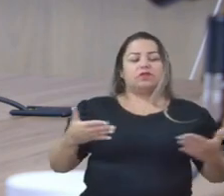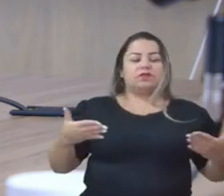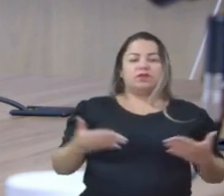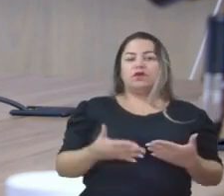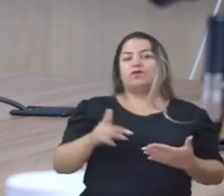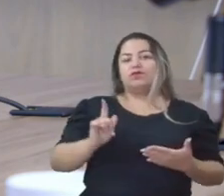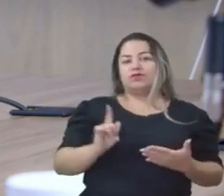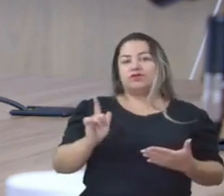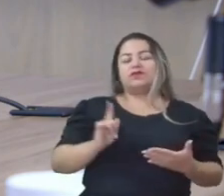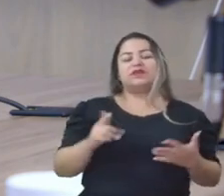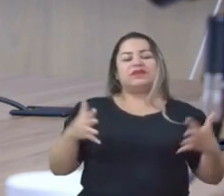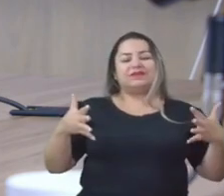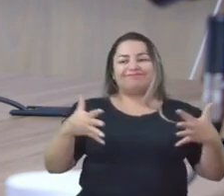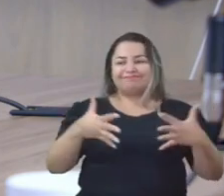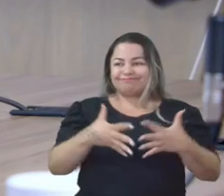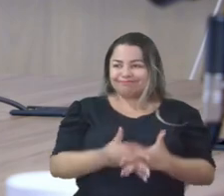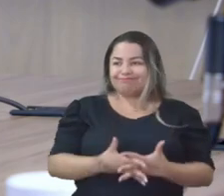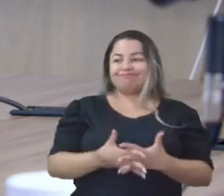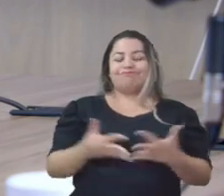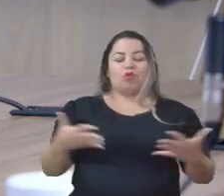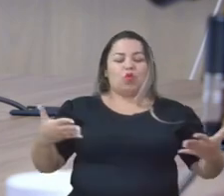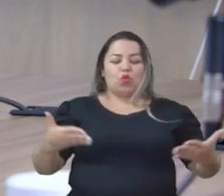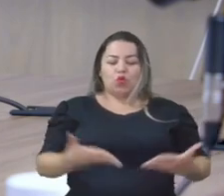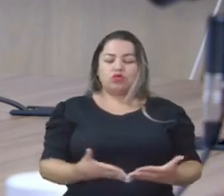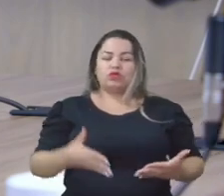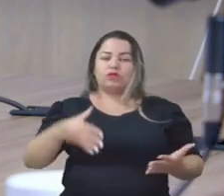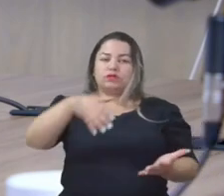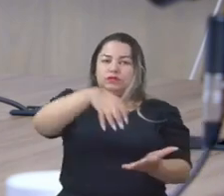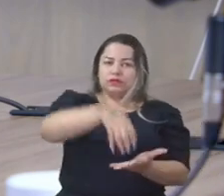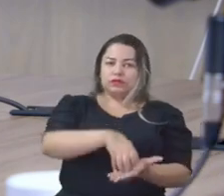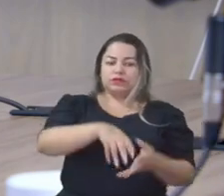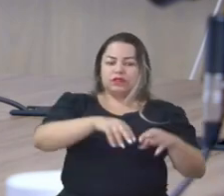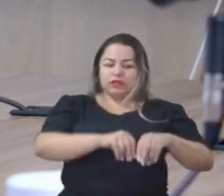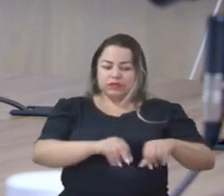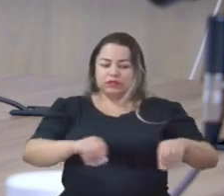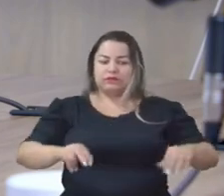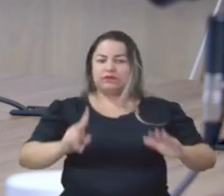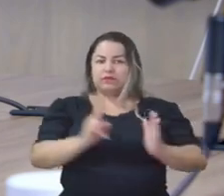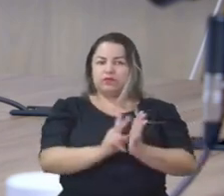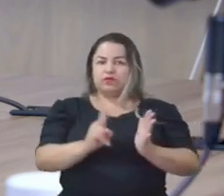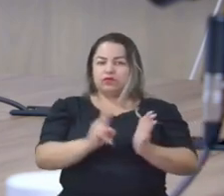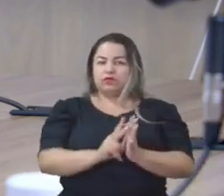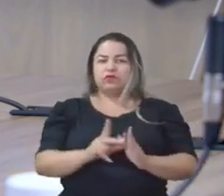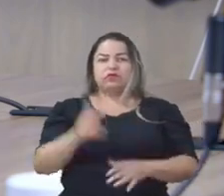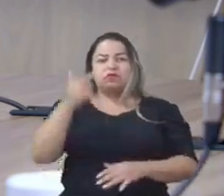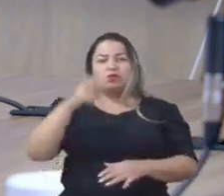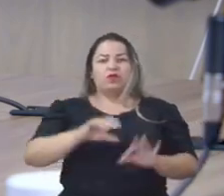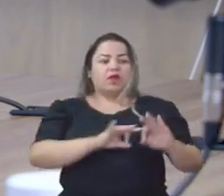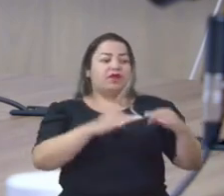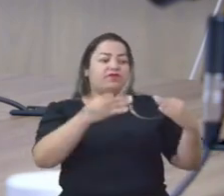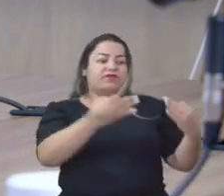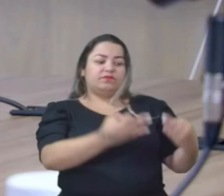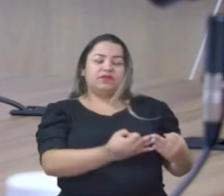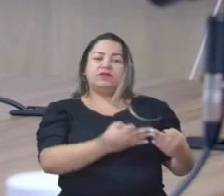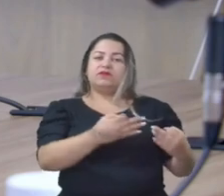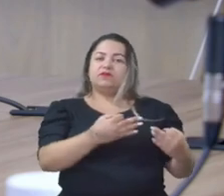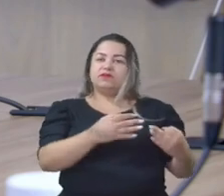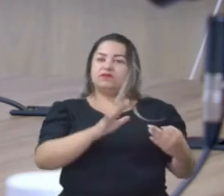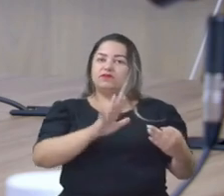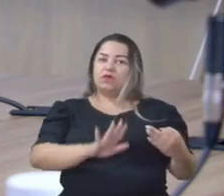existem conflitos relacionados a terras indígenas, onde os nossos parentes, novamente explicando o que são parentes, é como a